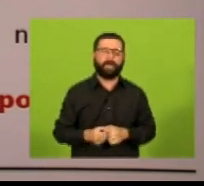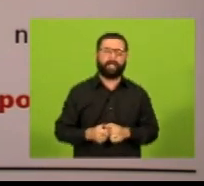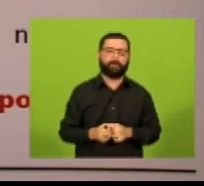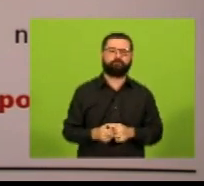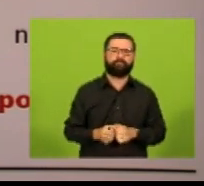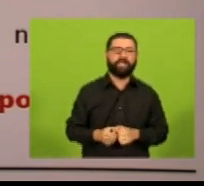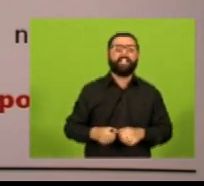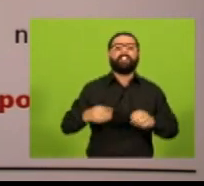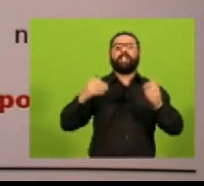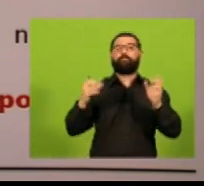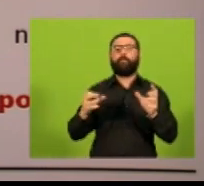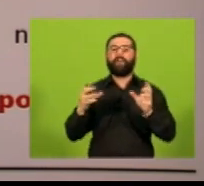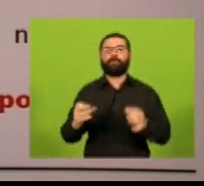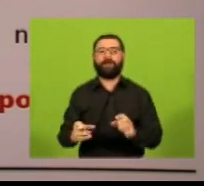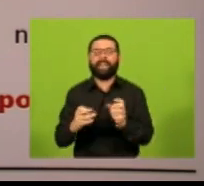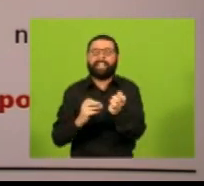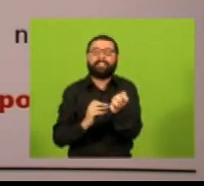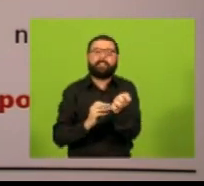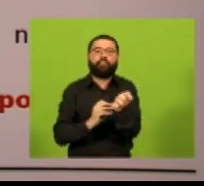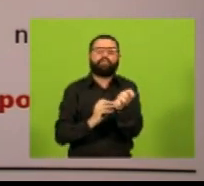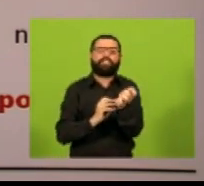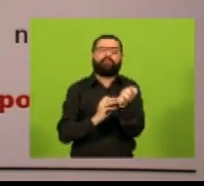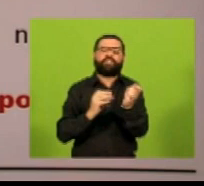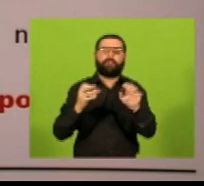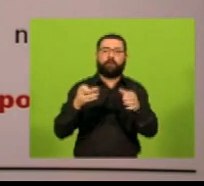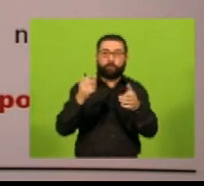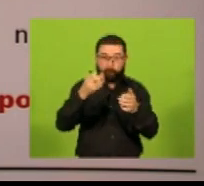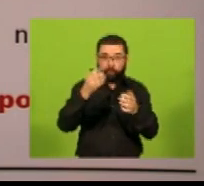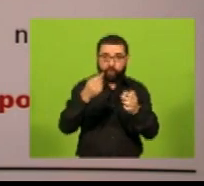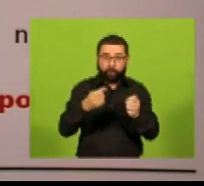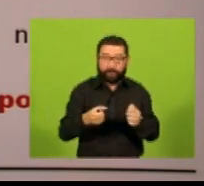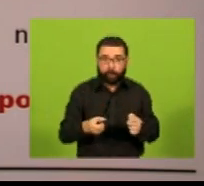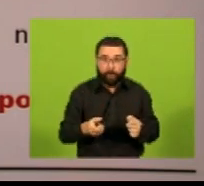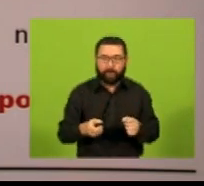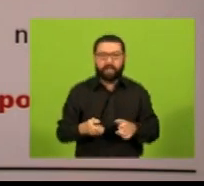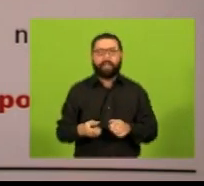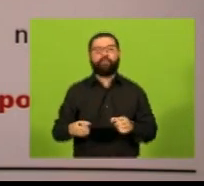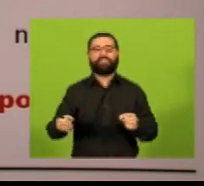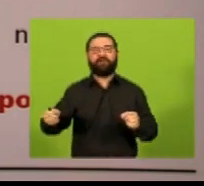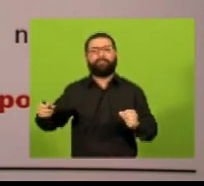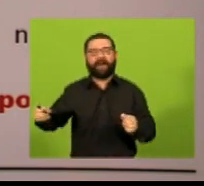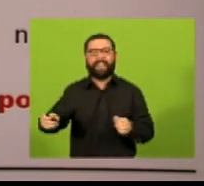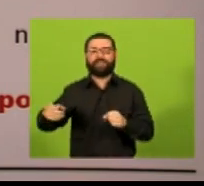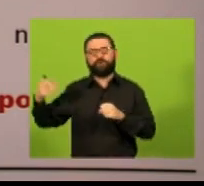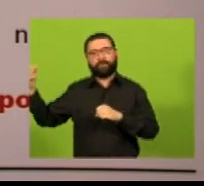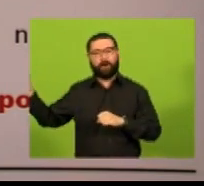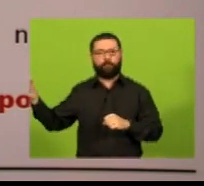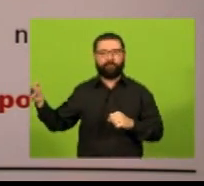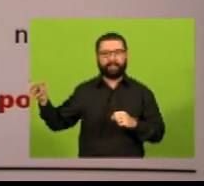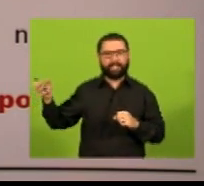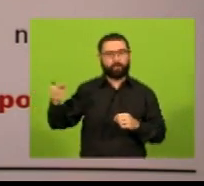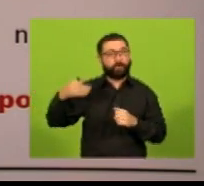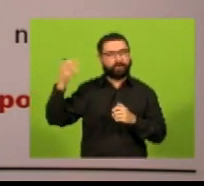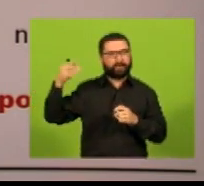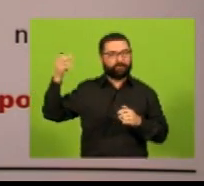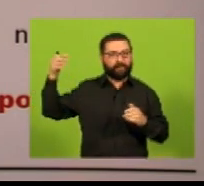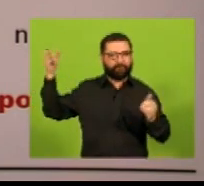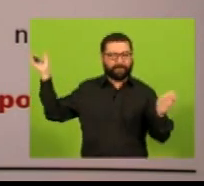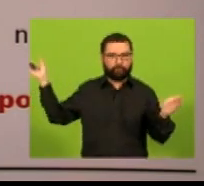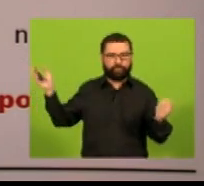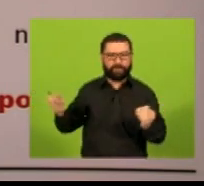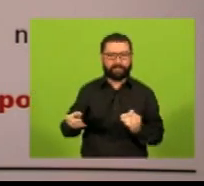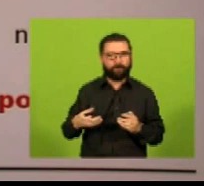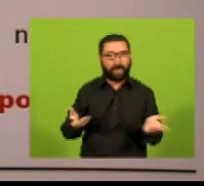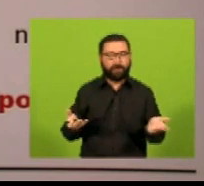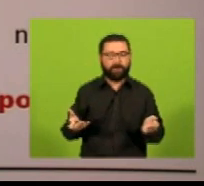seu celular aí. Depois, pelos segundos que você cronometrou, você vai acionar o pulverizador, que